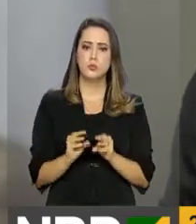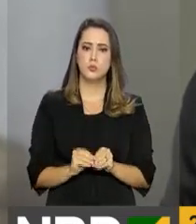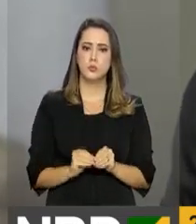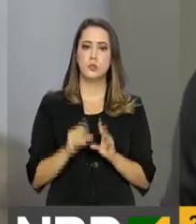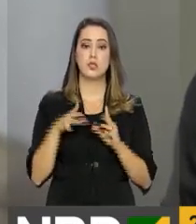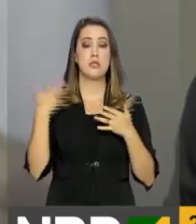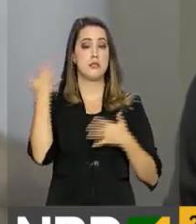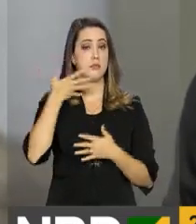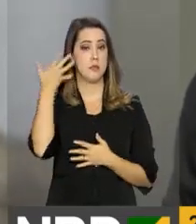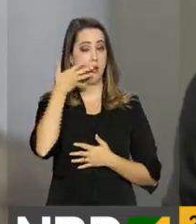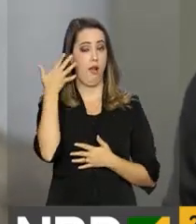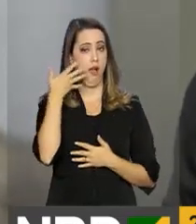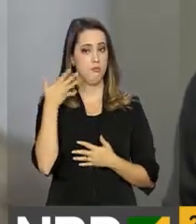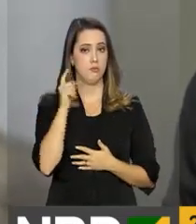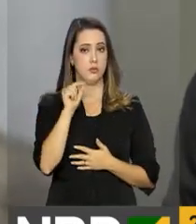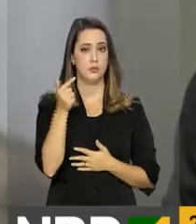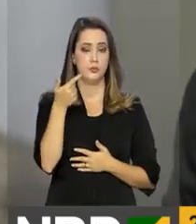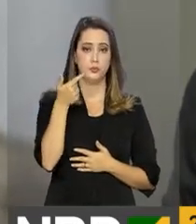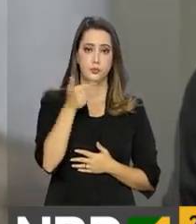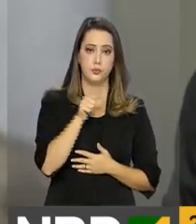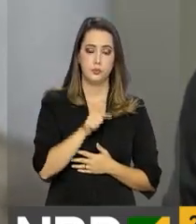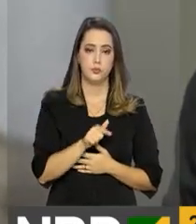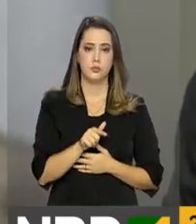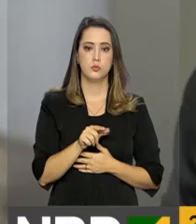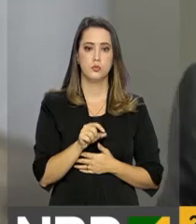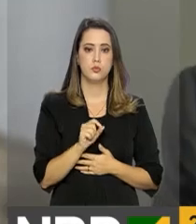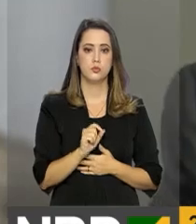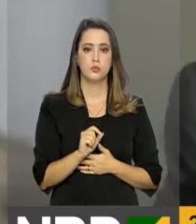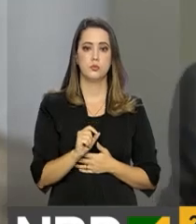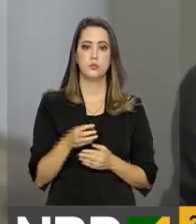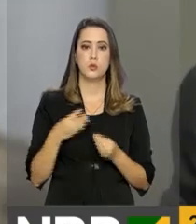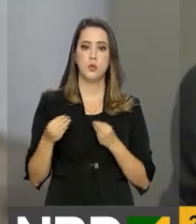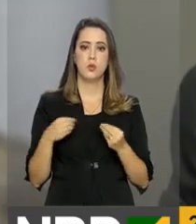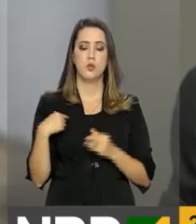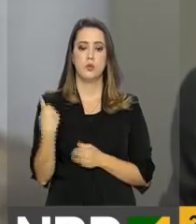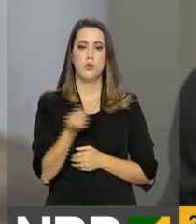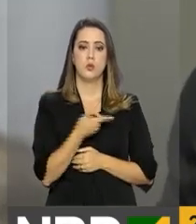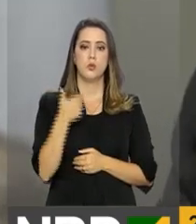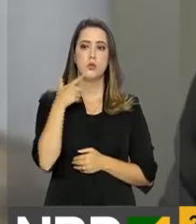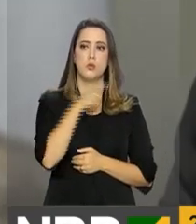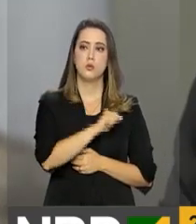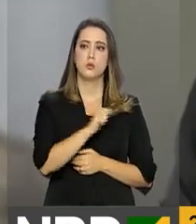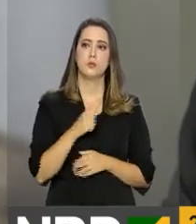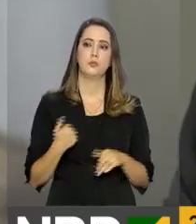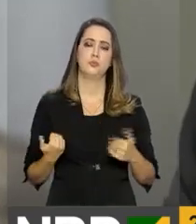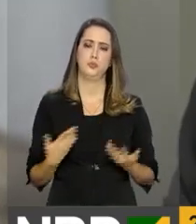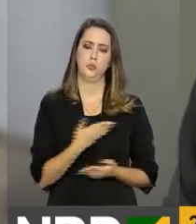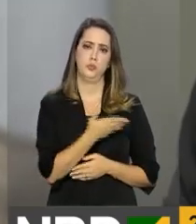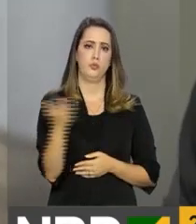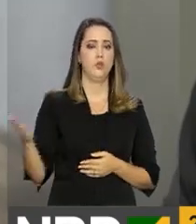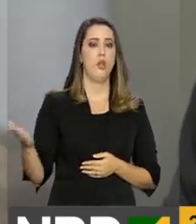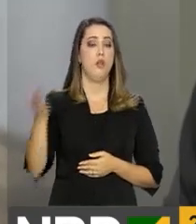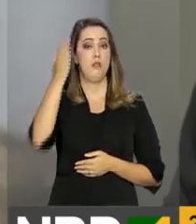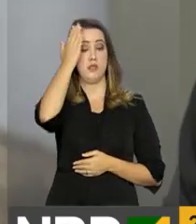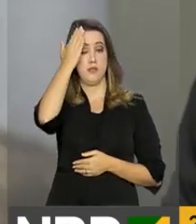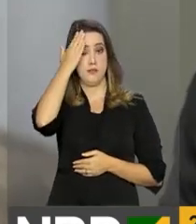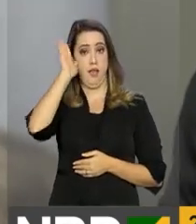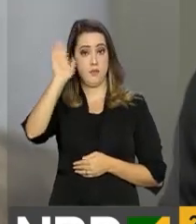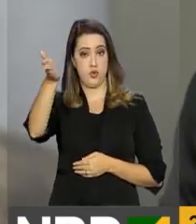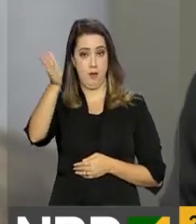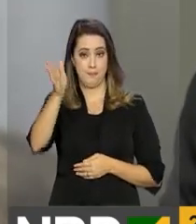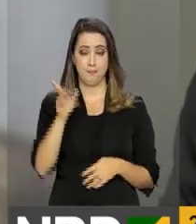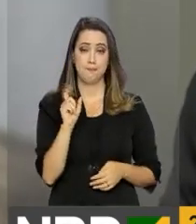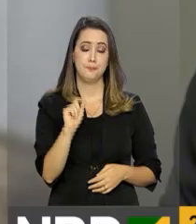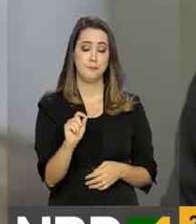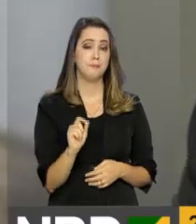e explicar, volto a repetir, como é que nós conseguimos fazer isso. E vocês sabem, os senhores todos sabem,